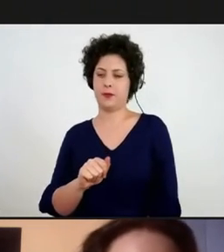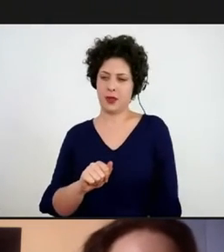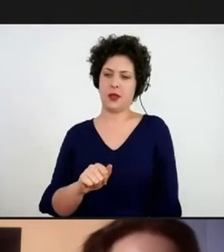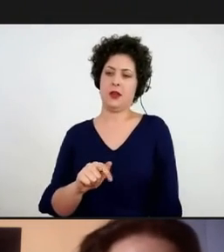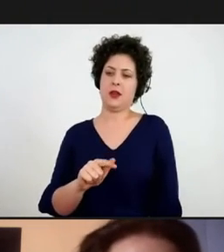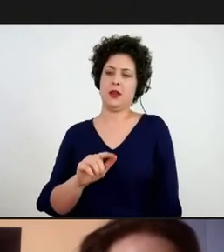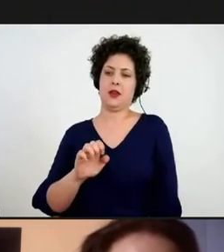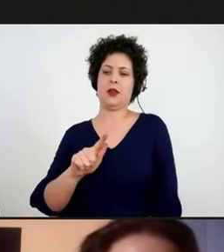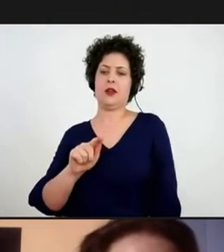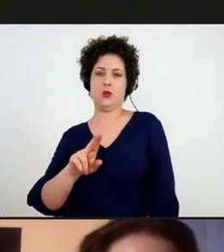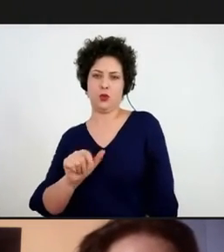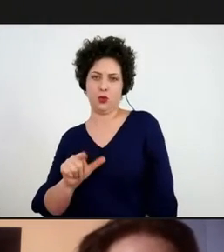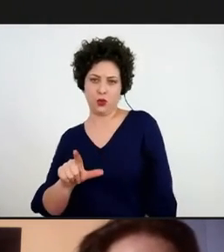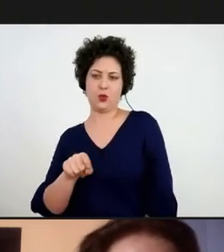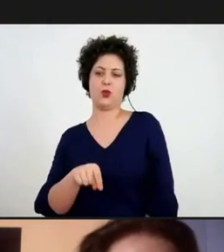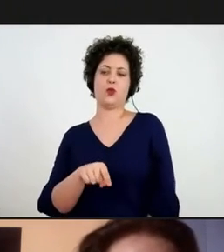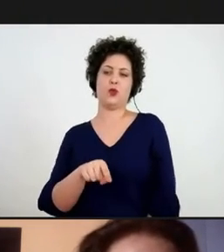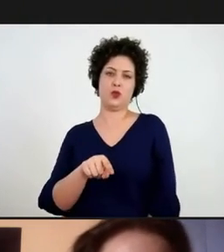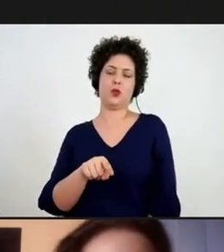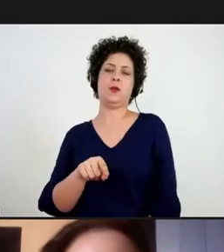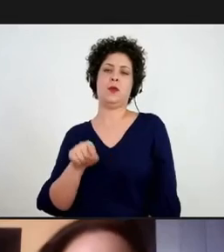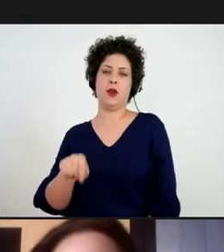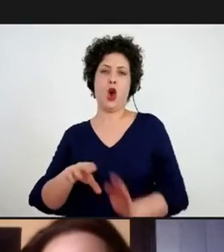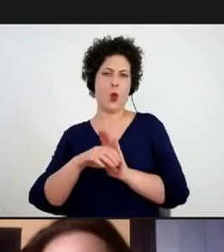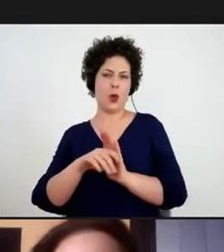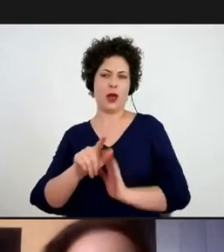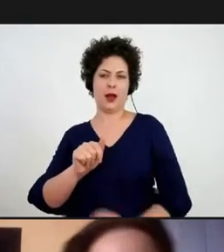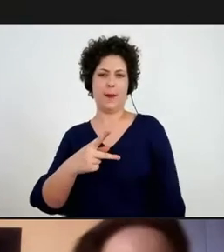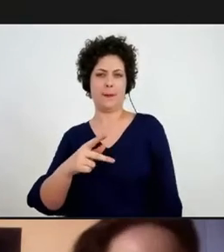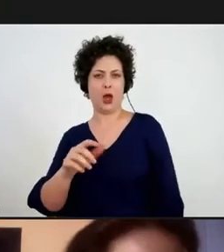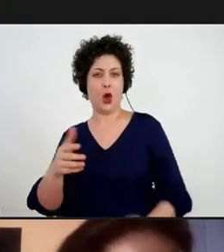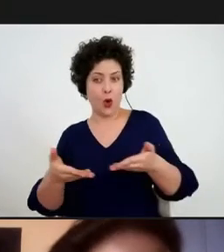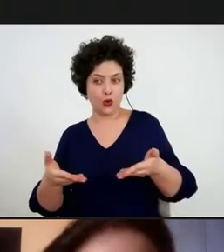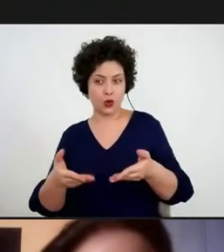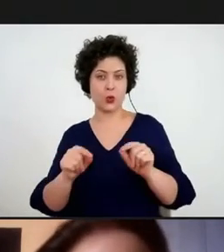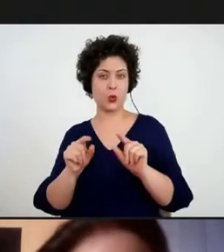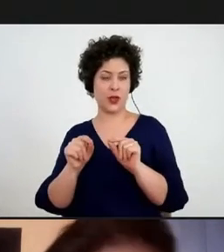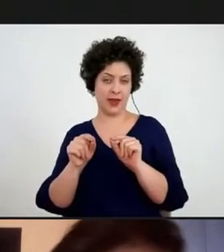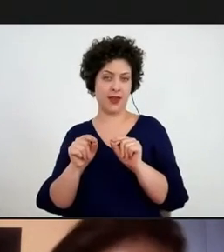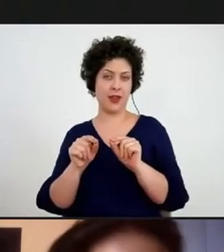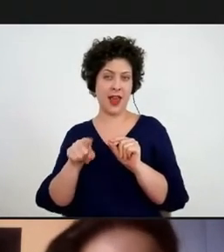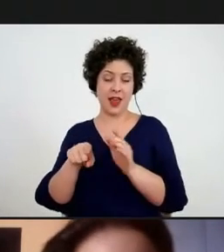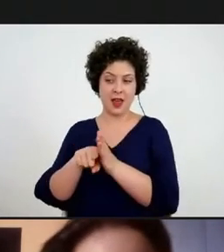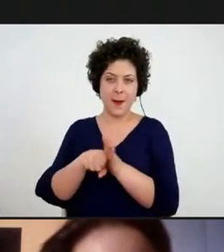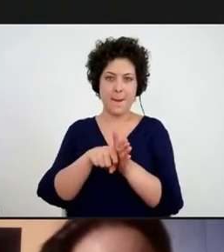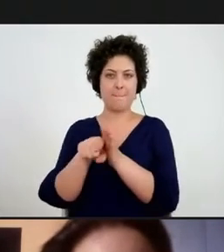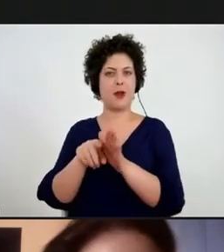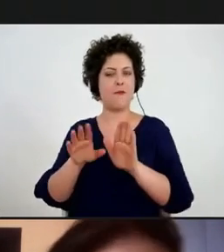infelizmente, não é? E o conceito da GAP hoje é um conceito de pesquisa,